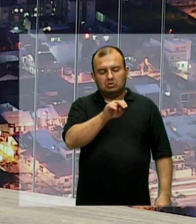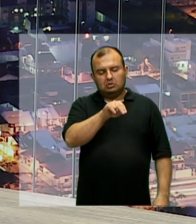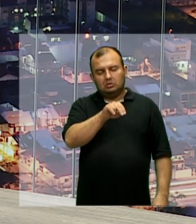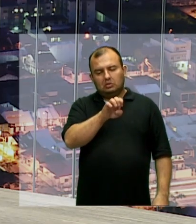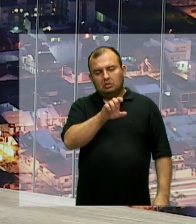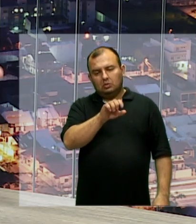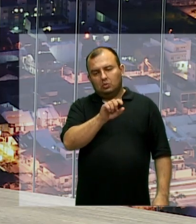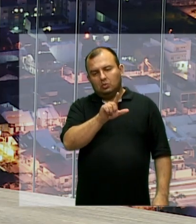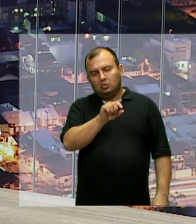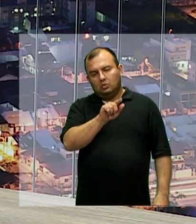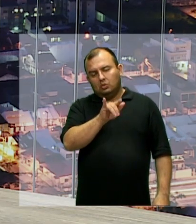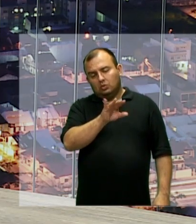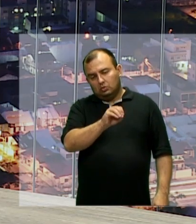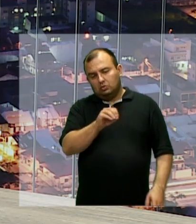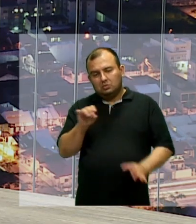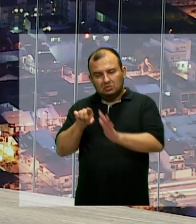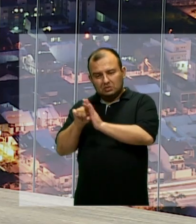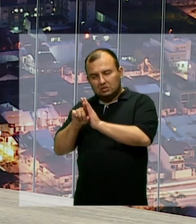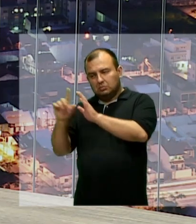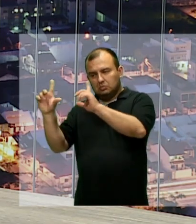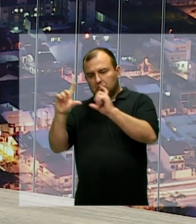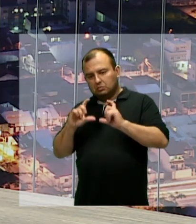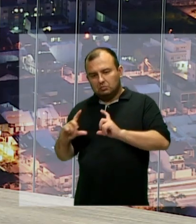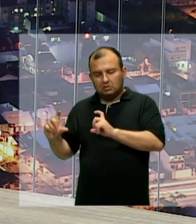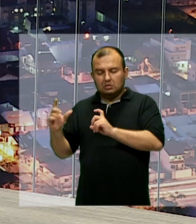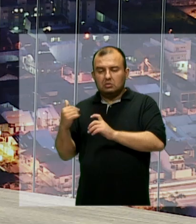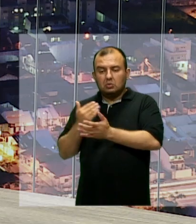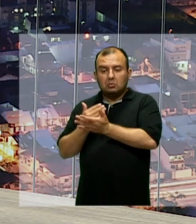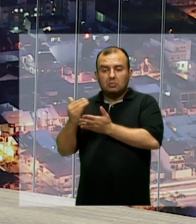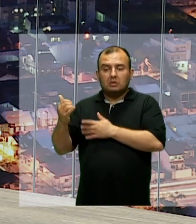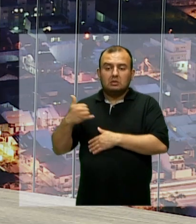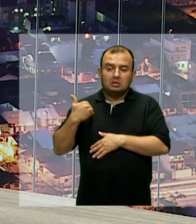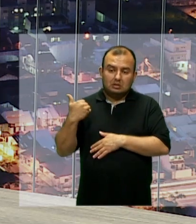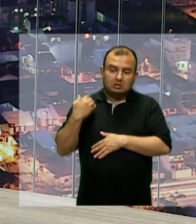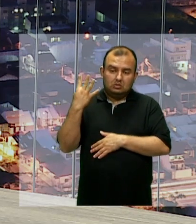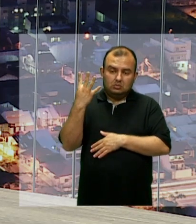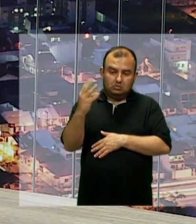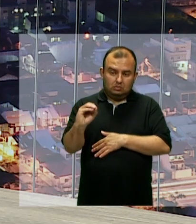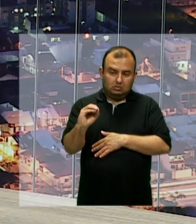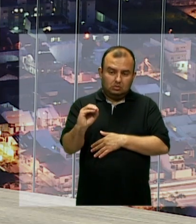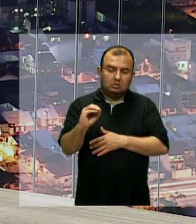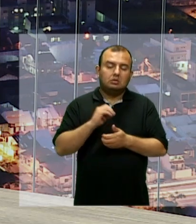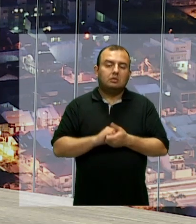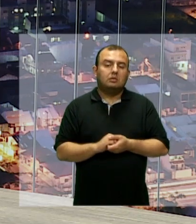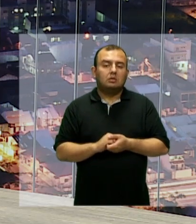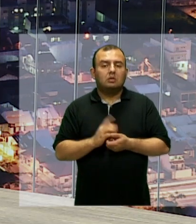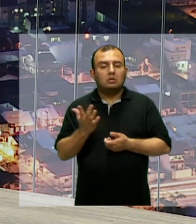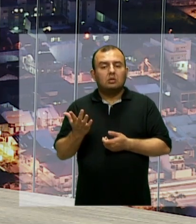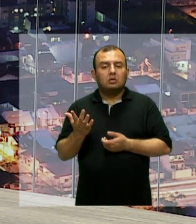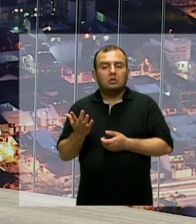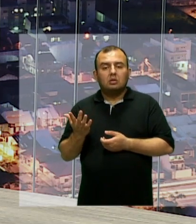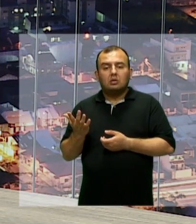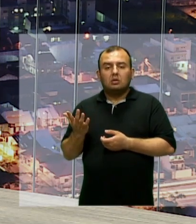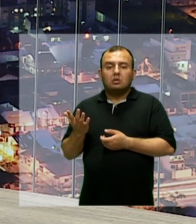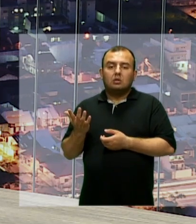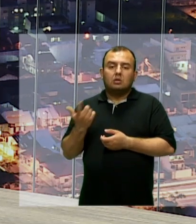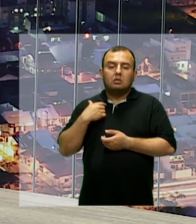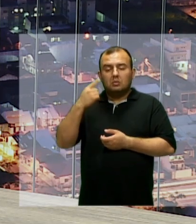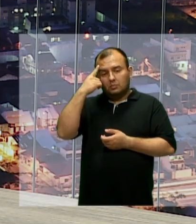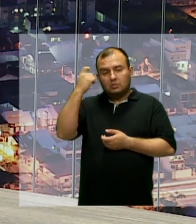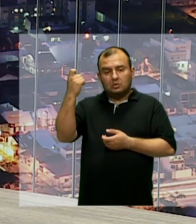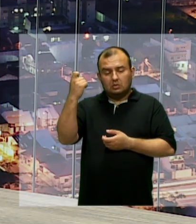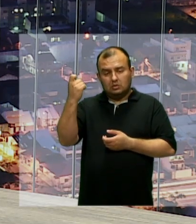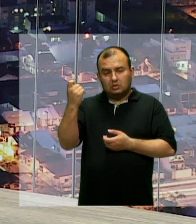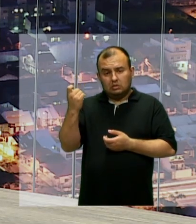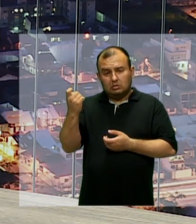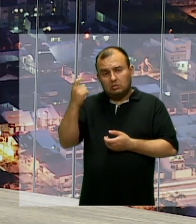os exames de imagens a partir dos 40 anos. Mas, assim, agora me surgiu uma ideia que